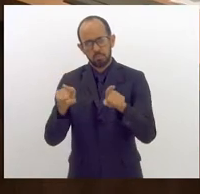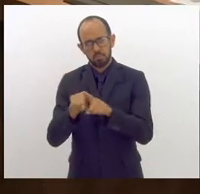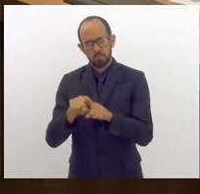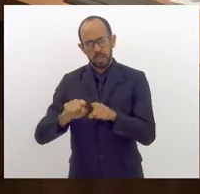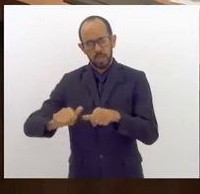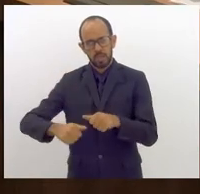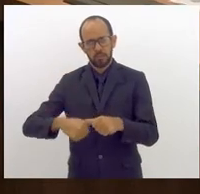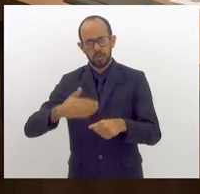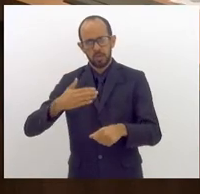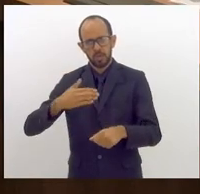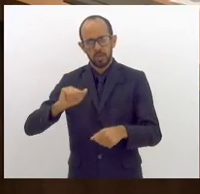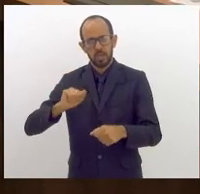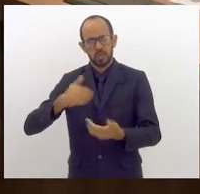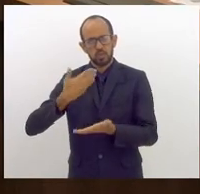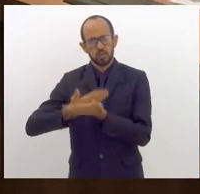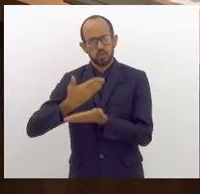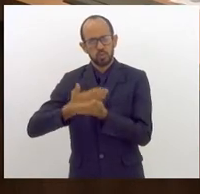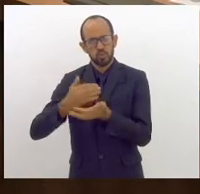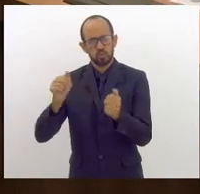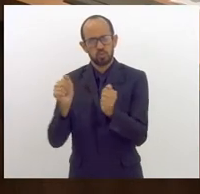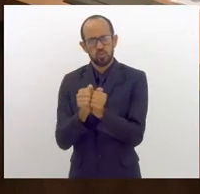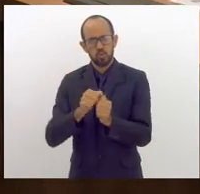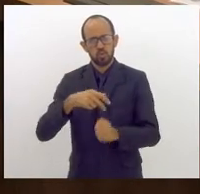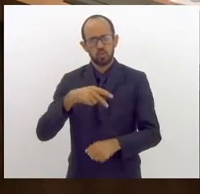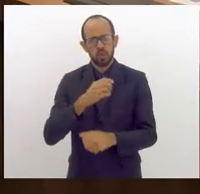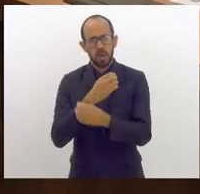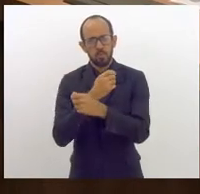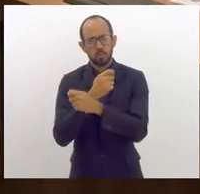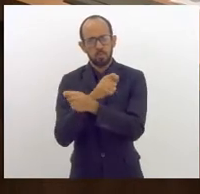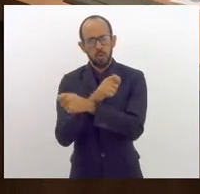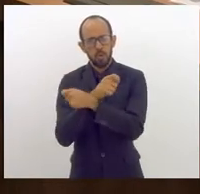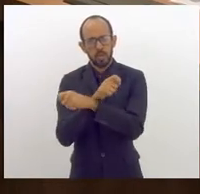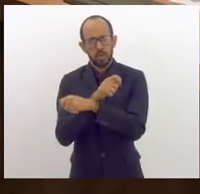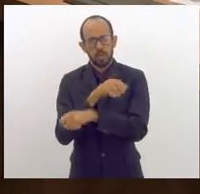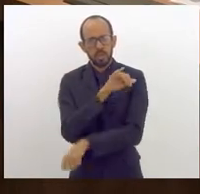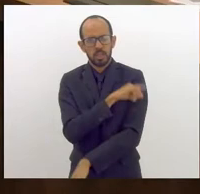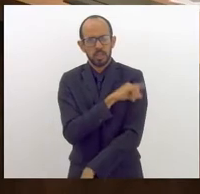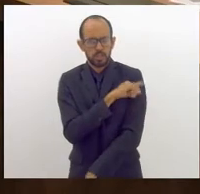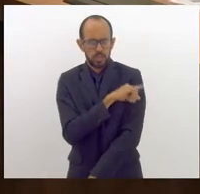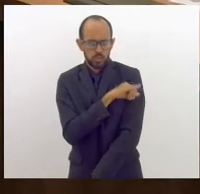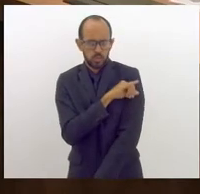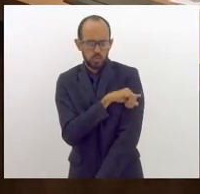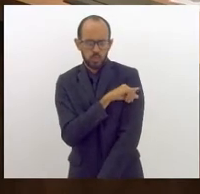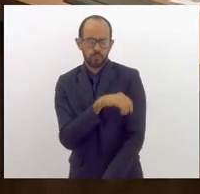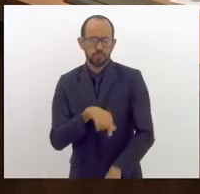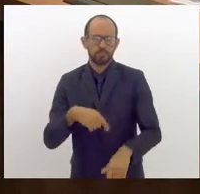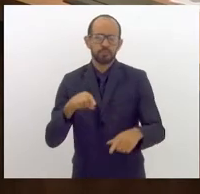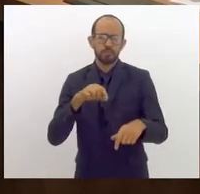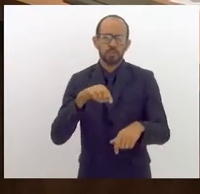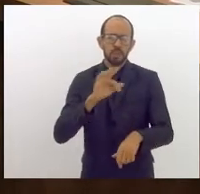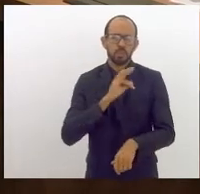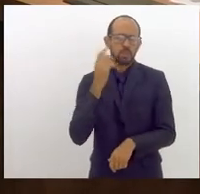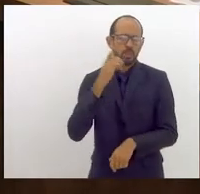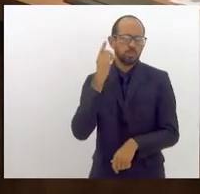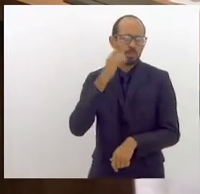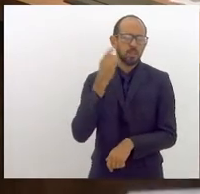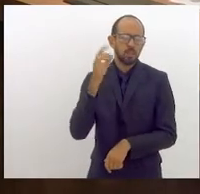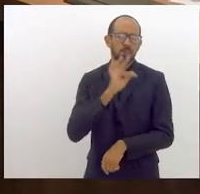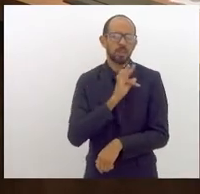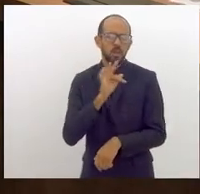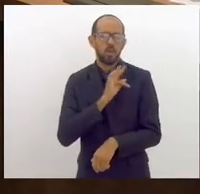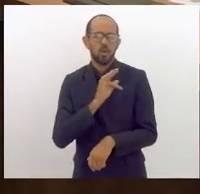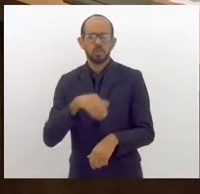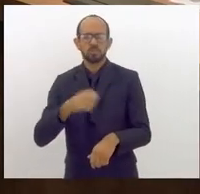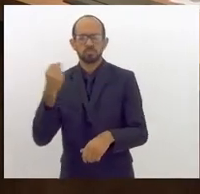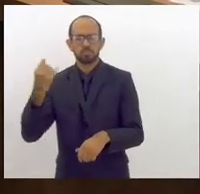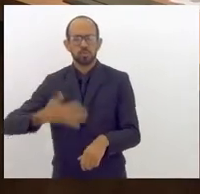comunicação na PUC Rio e essa é uma figura e quando deputa Marta Rocha lembrou bem aqui que ele foi o